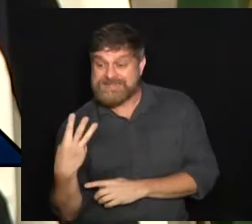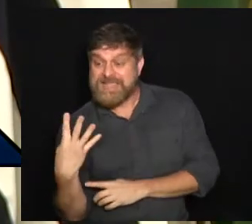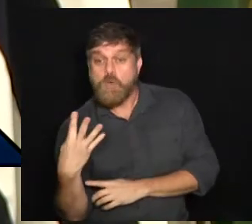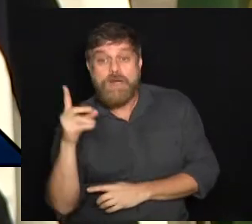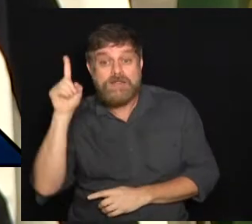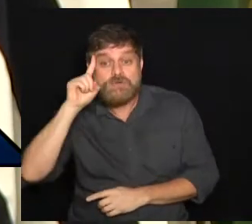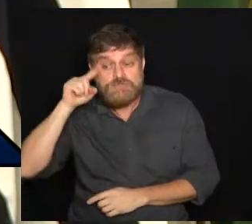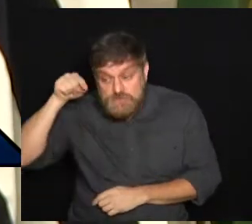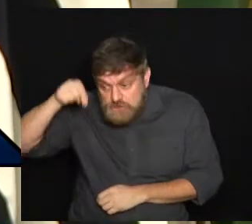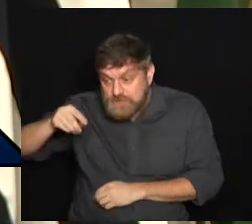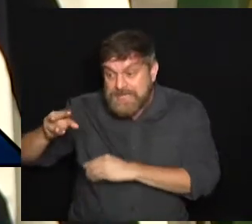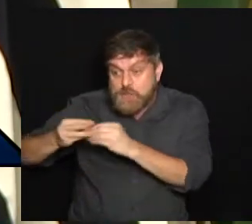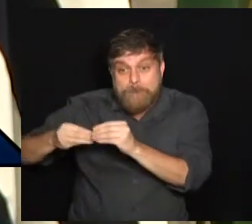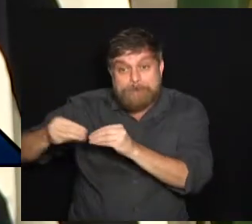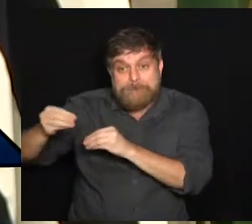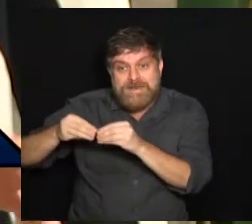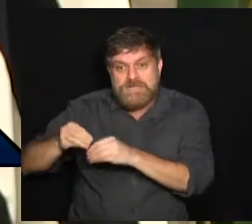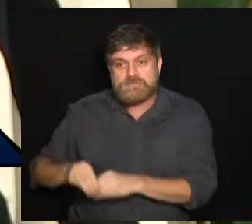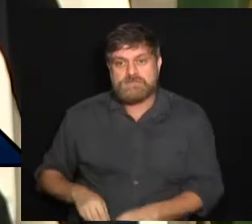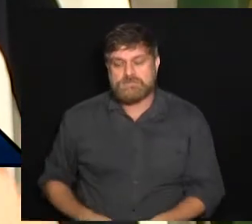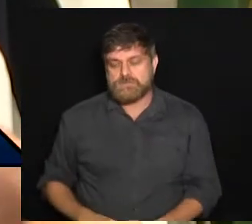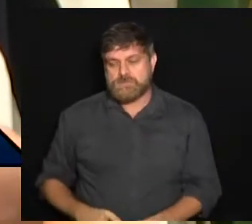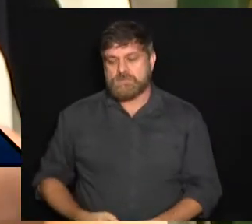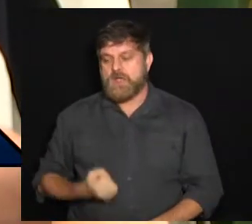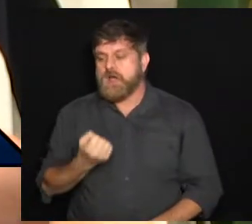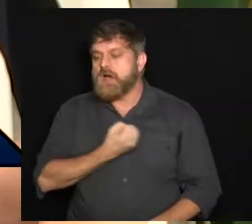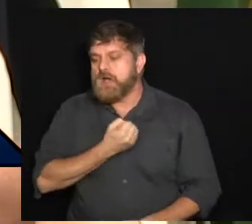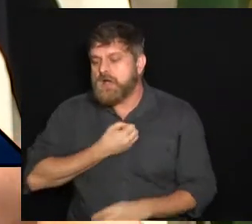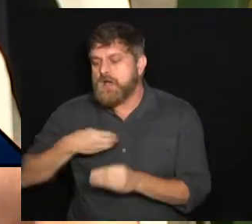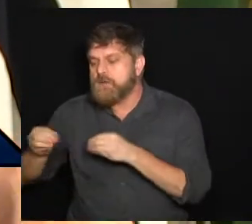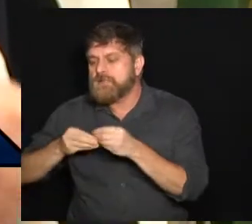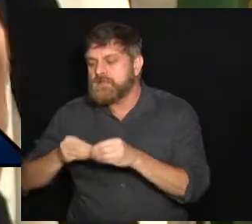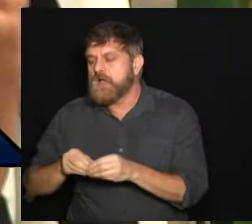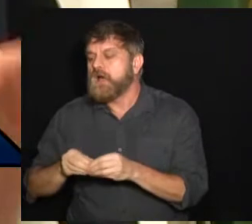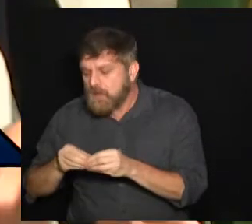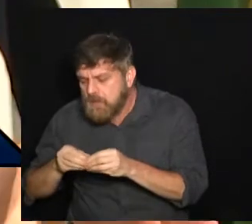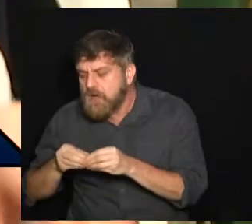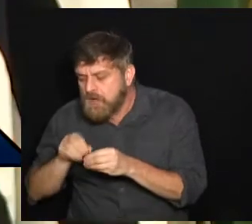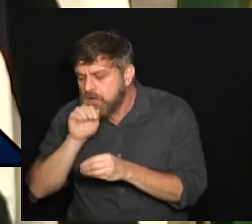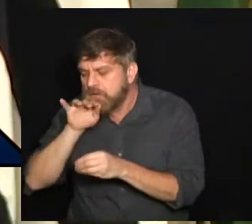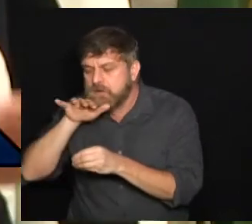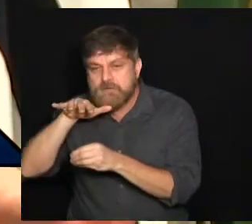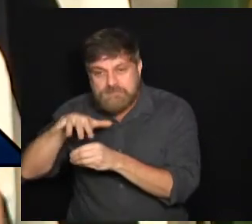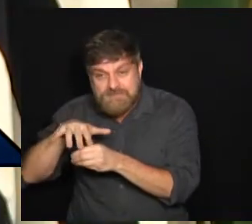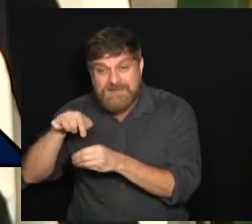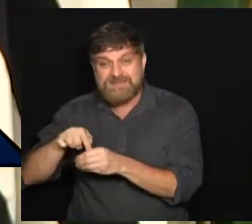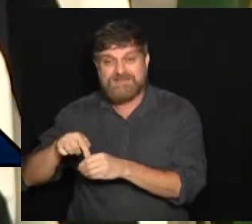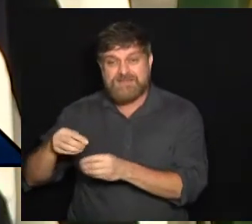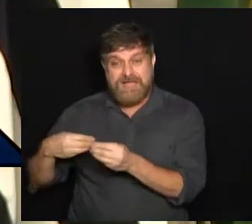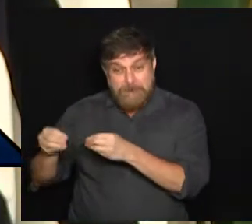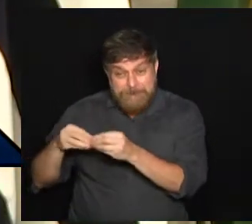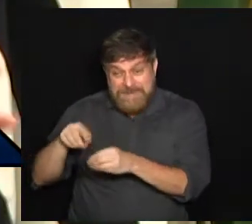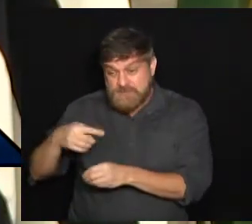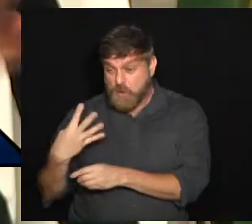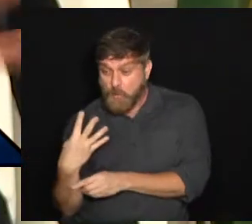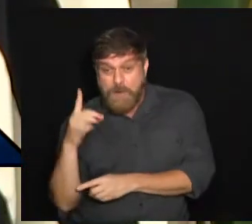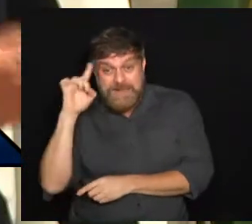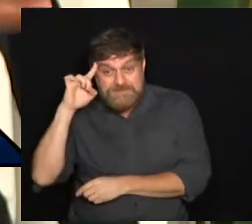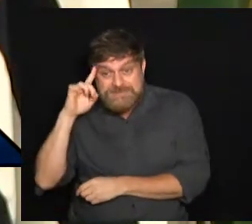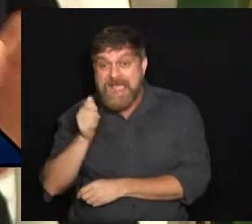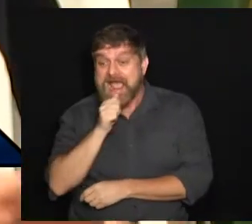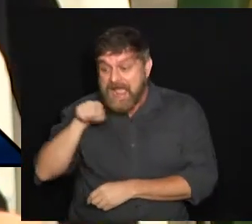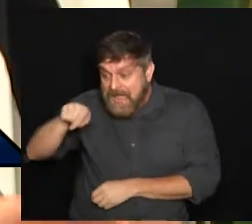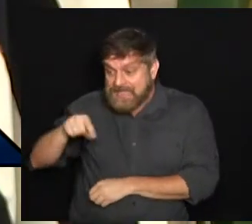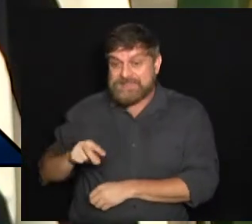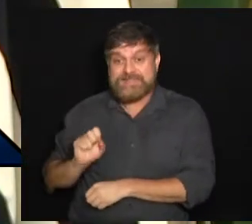dias. Tossiu numa superfície plástica, se não tomar sol, se ninguém lavar, 4 dias depois ainda pode ter